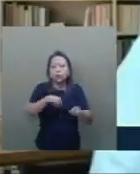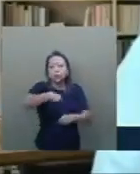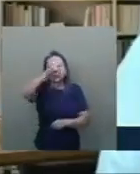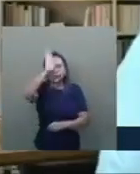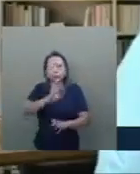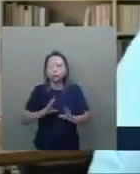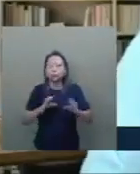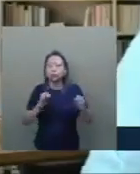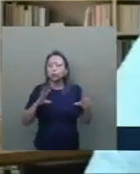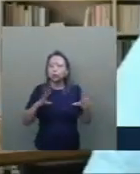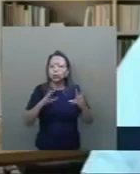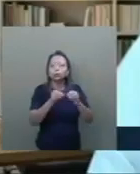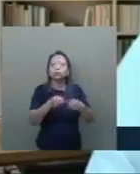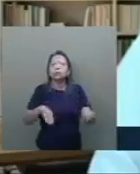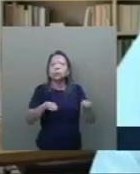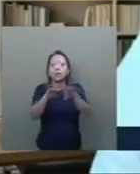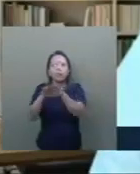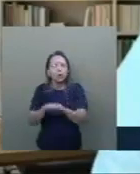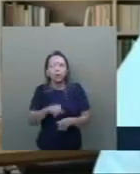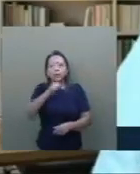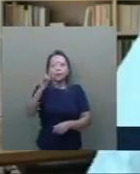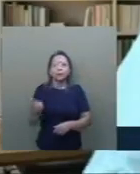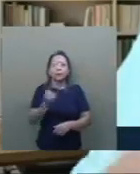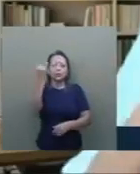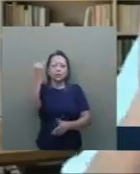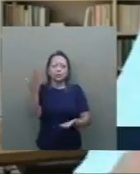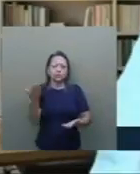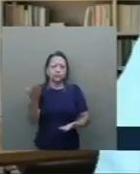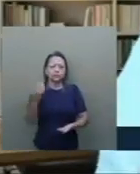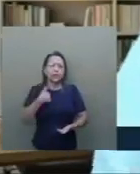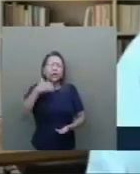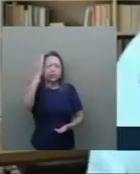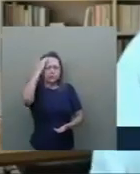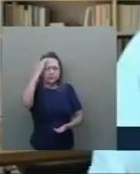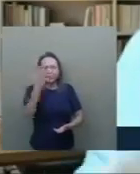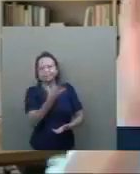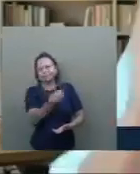país. Mas, enfim, eu